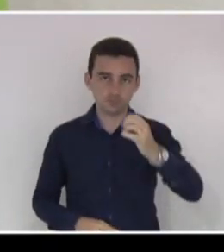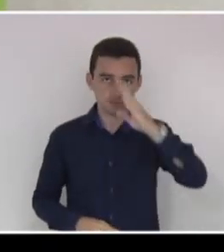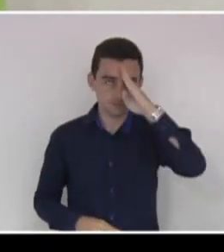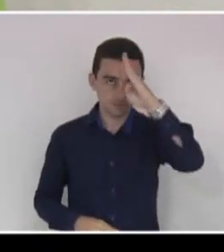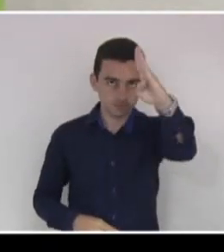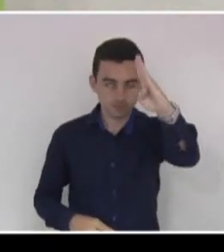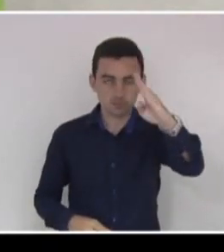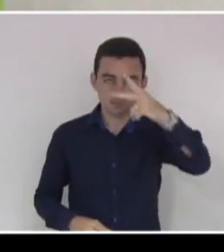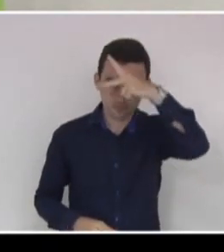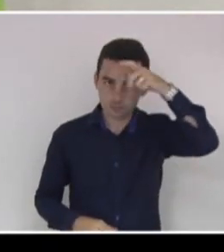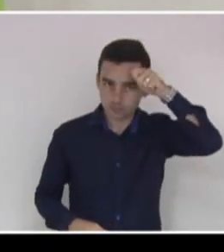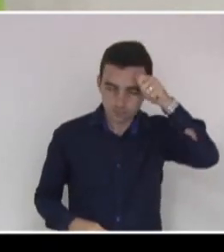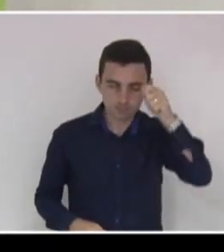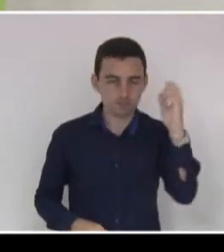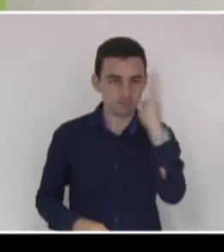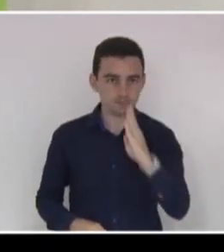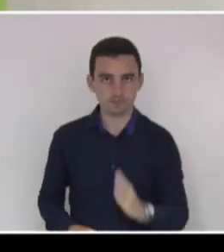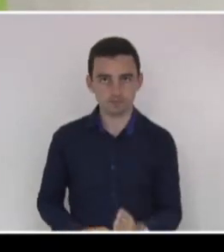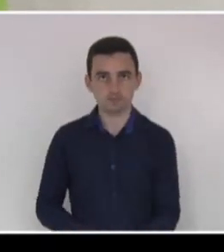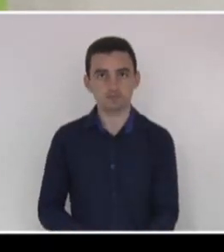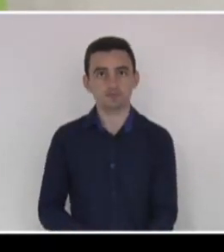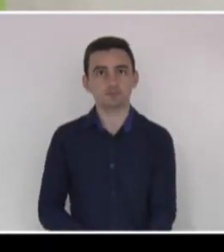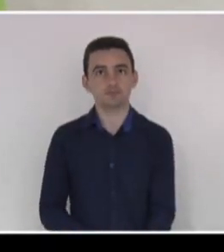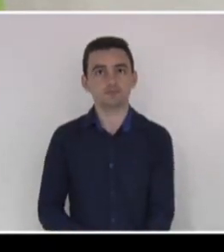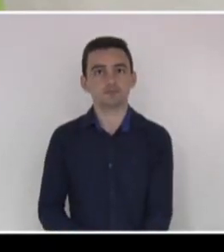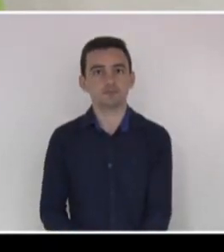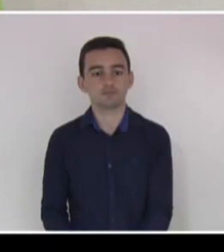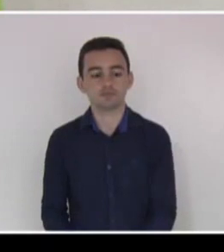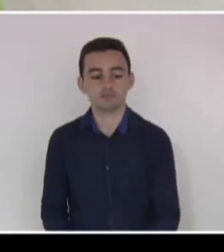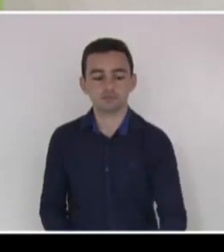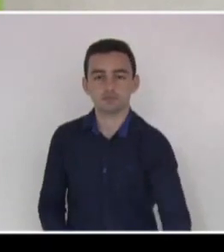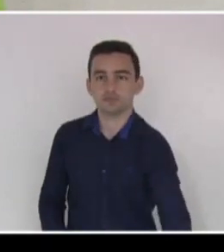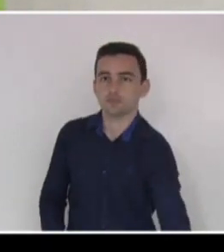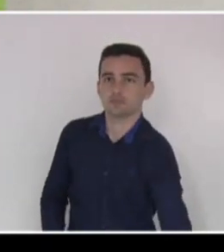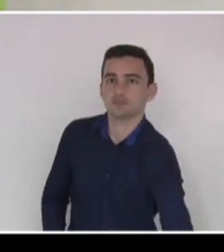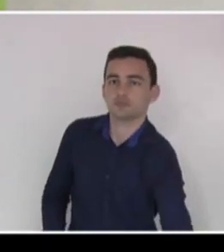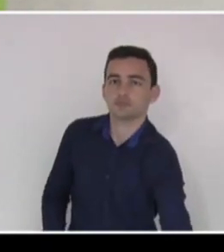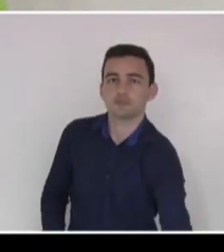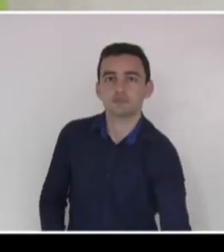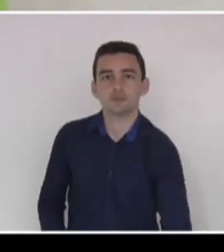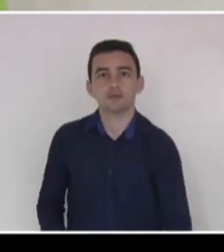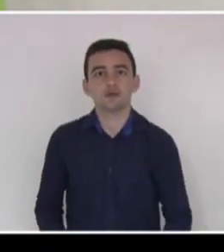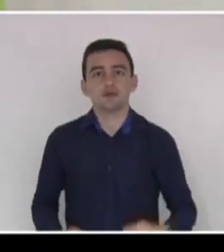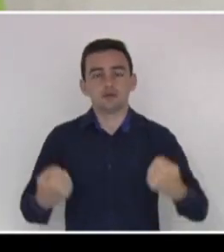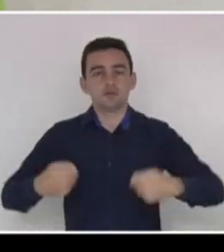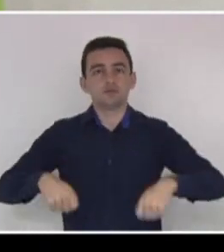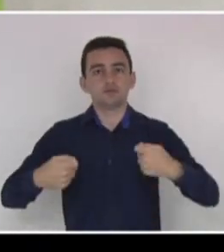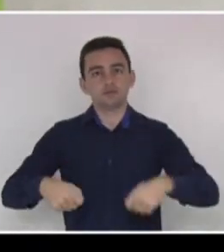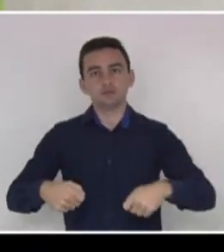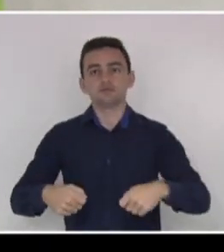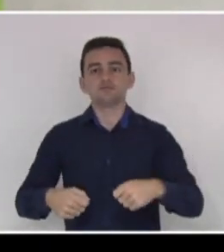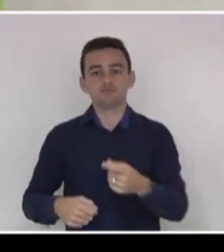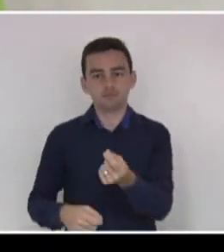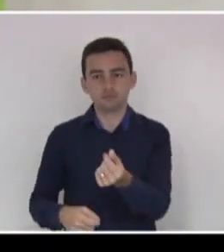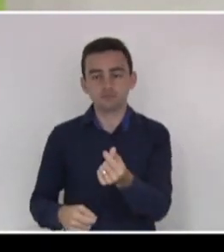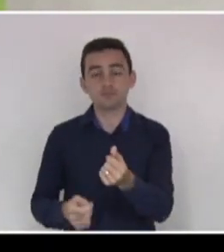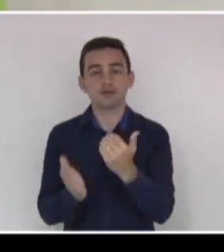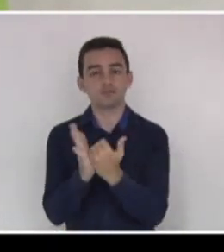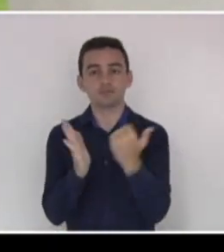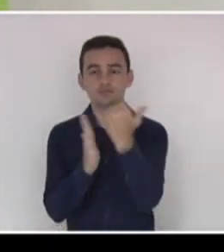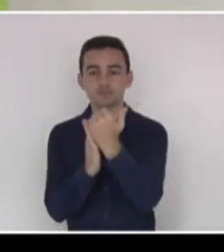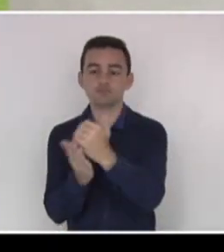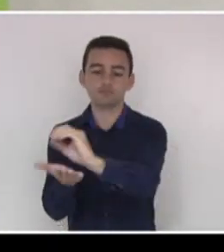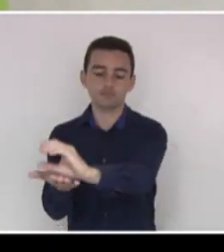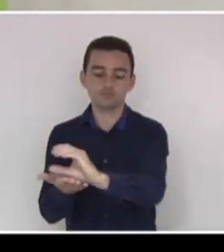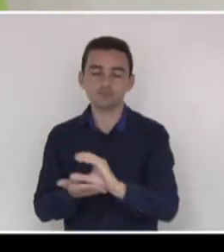que necessitam do aporte de mais recursos. O Brasil está passando por um momento em que se